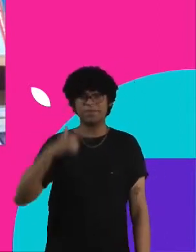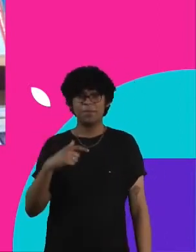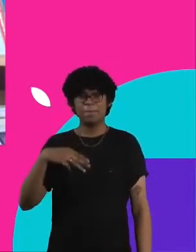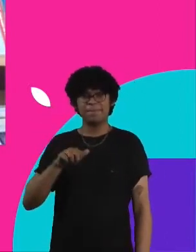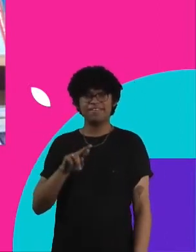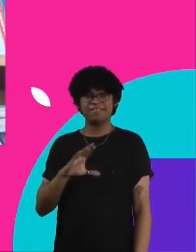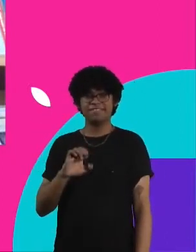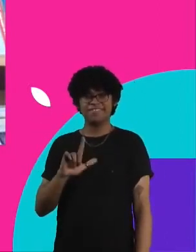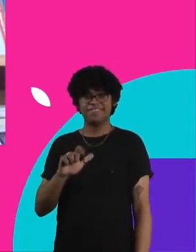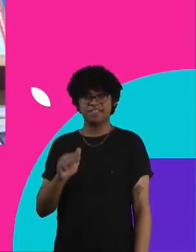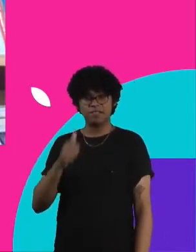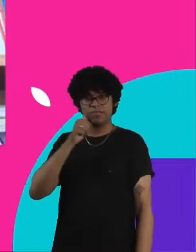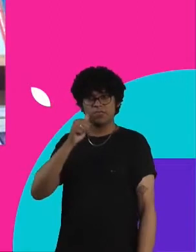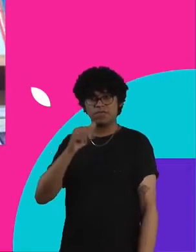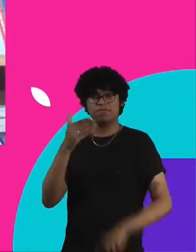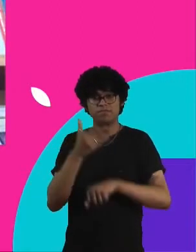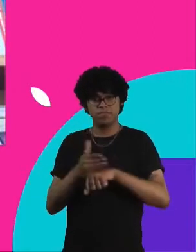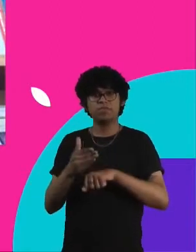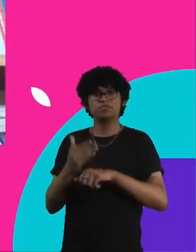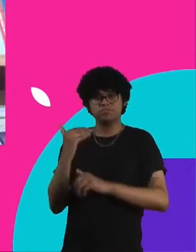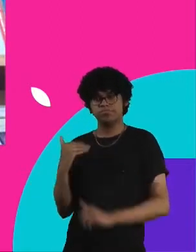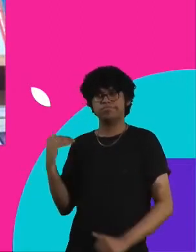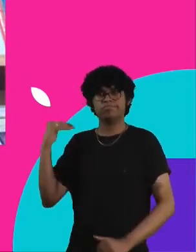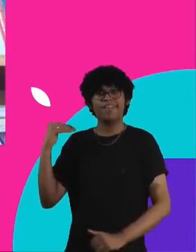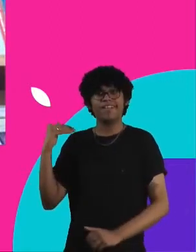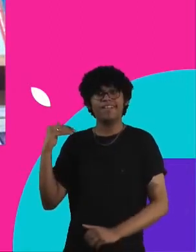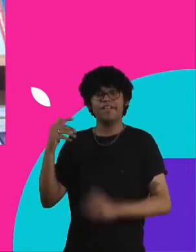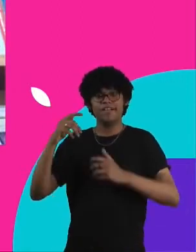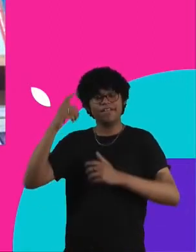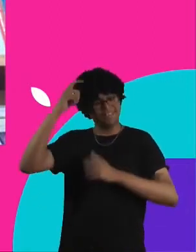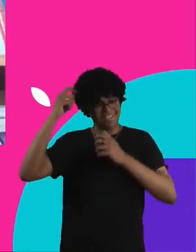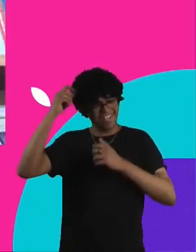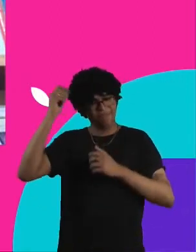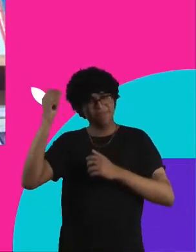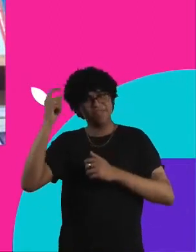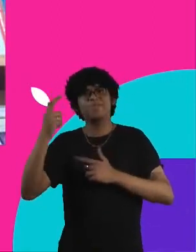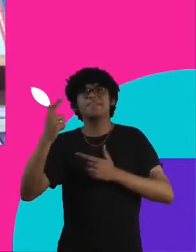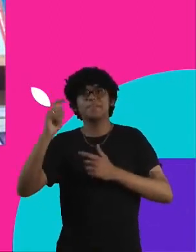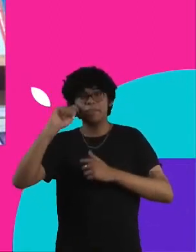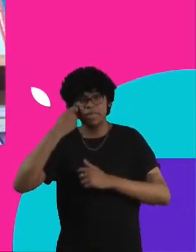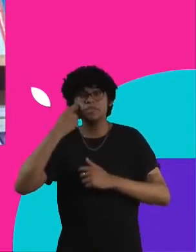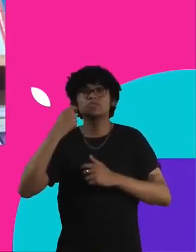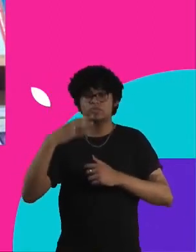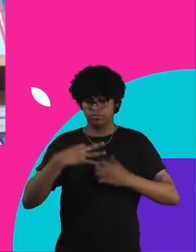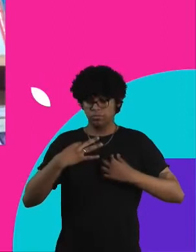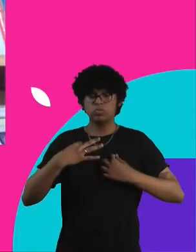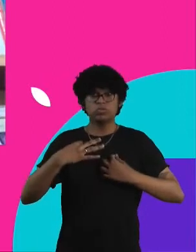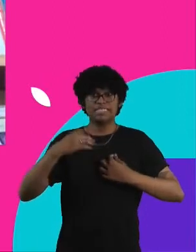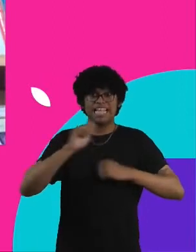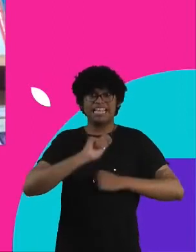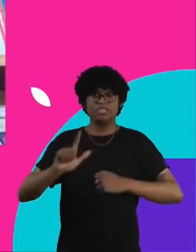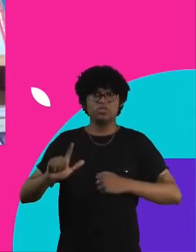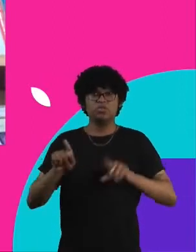branca, 1,70 m, cabelo preto, uma blusa azul, e aqui no meu entorno,